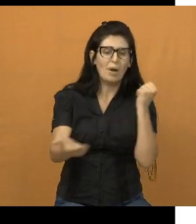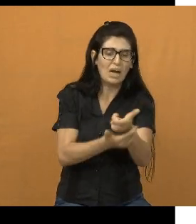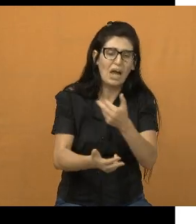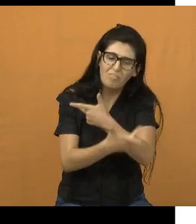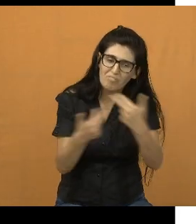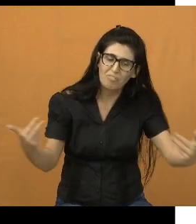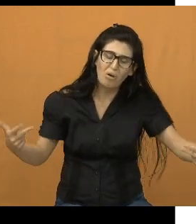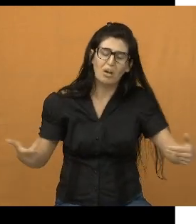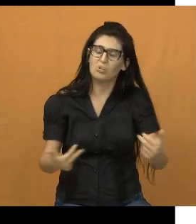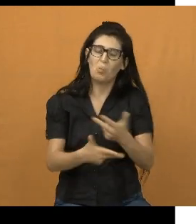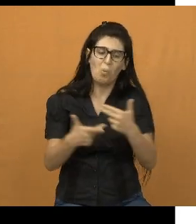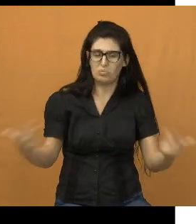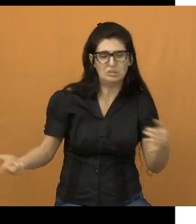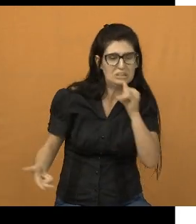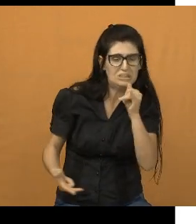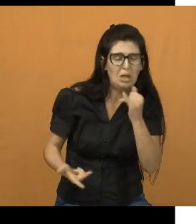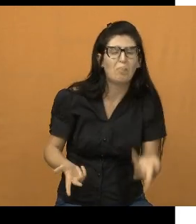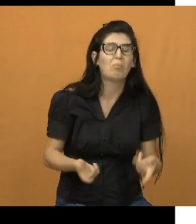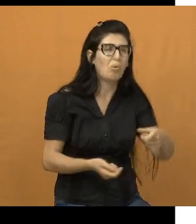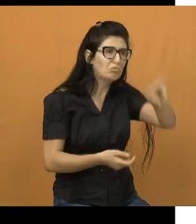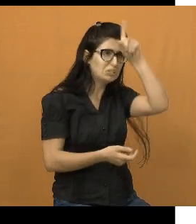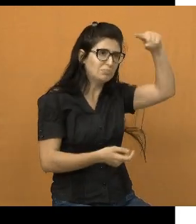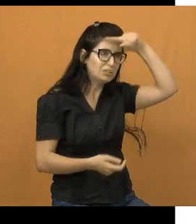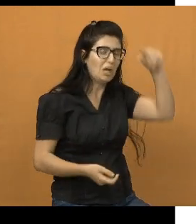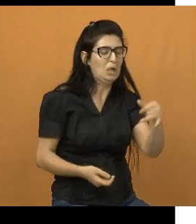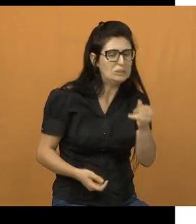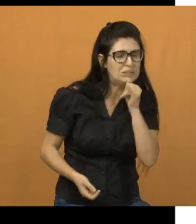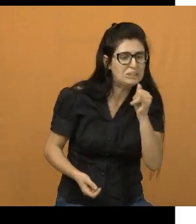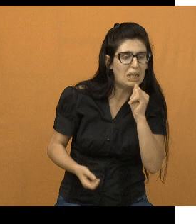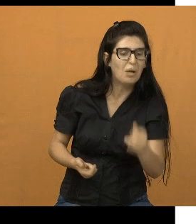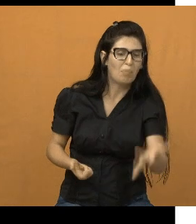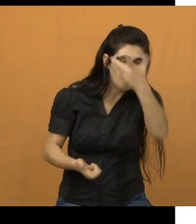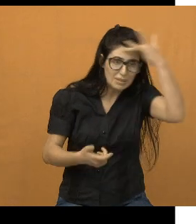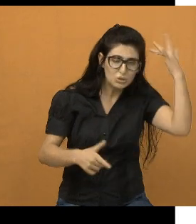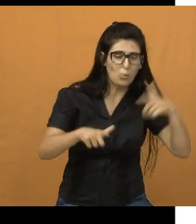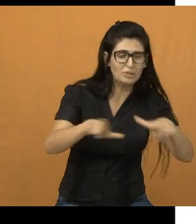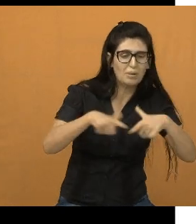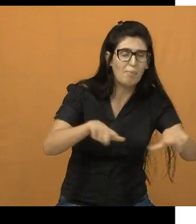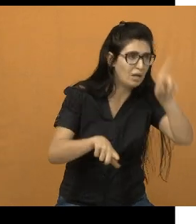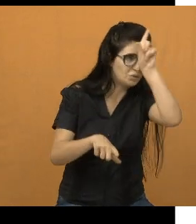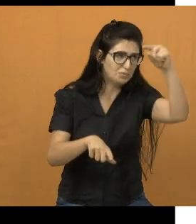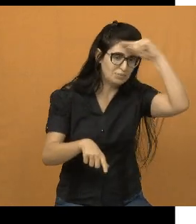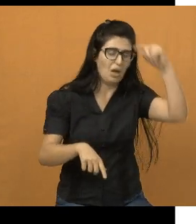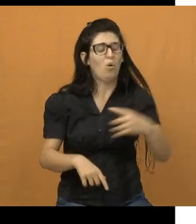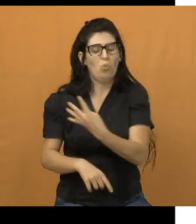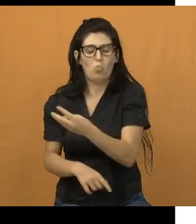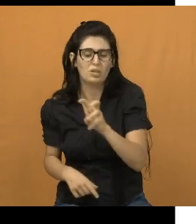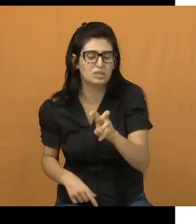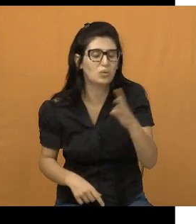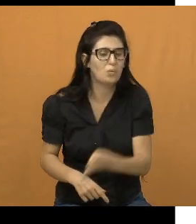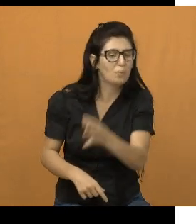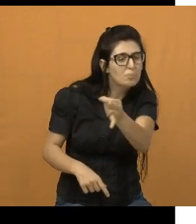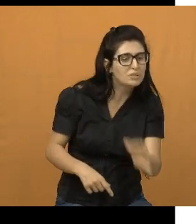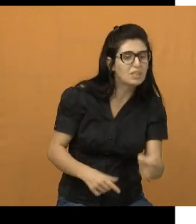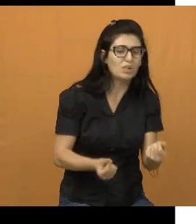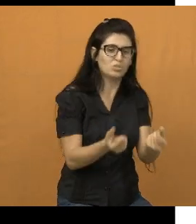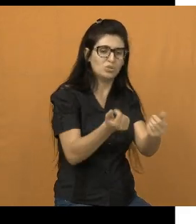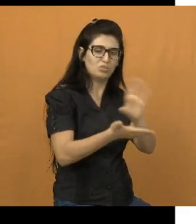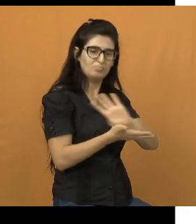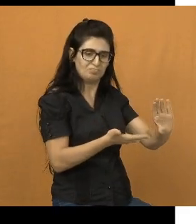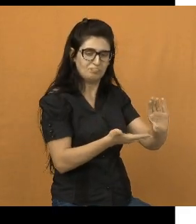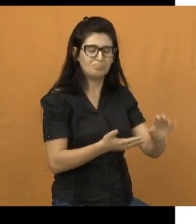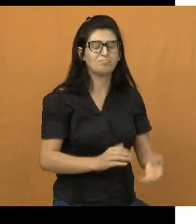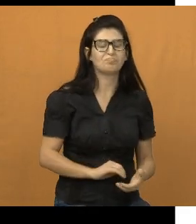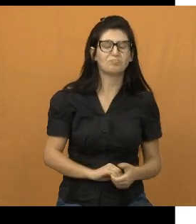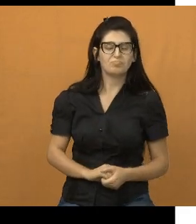obra e hospitais levam aí mais da metade, 45% dos recursos.